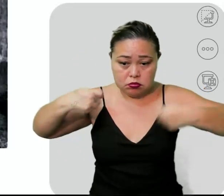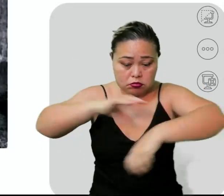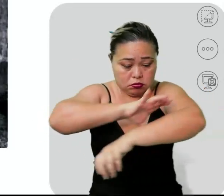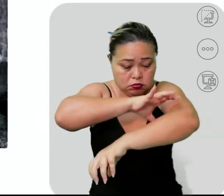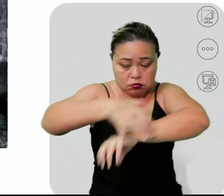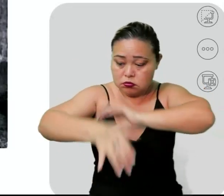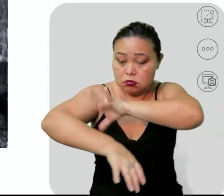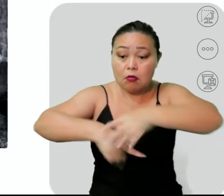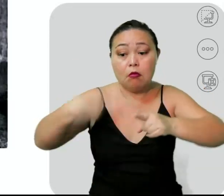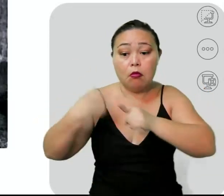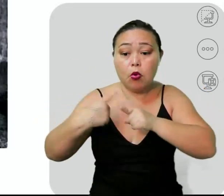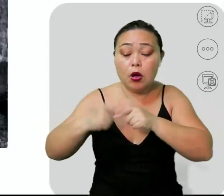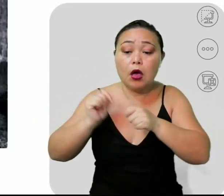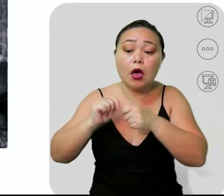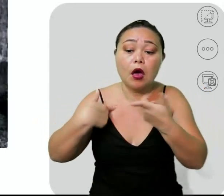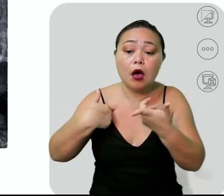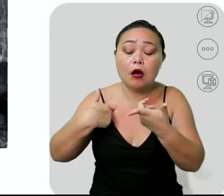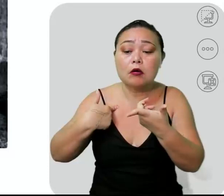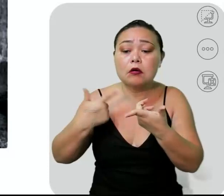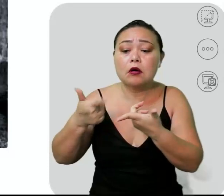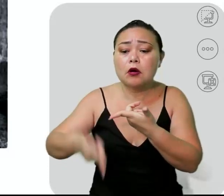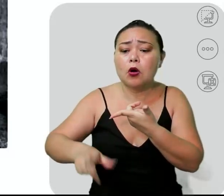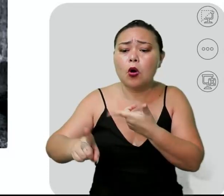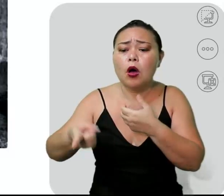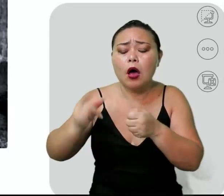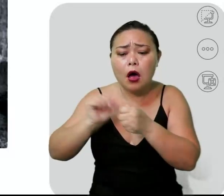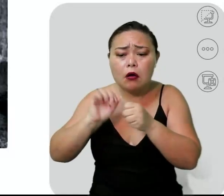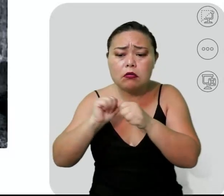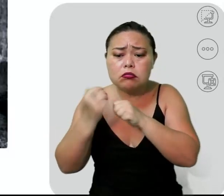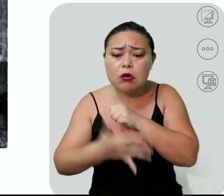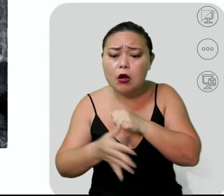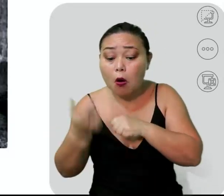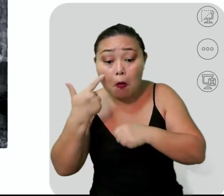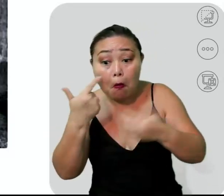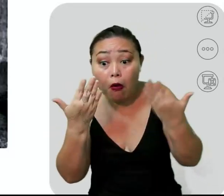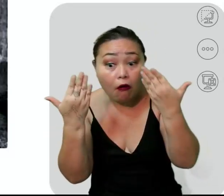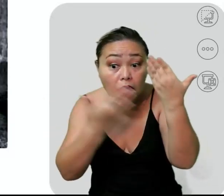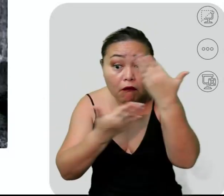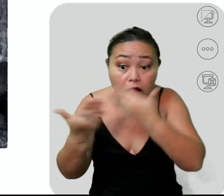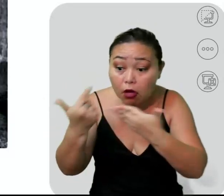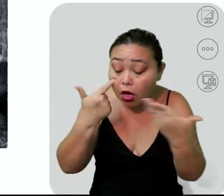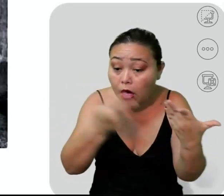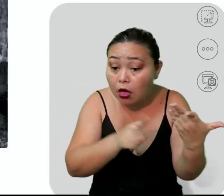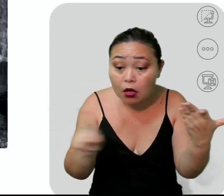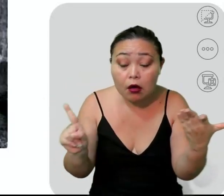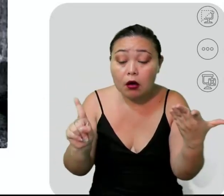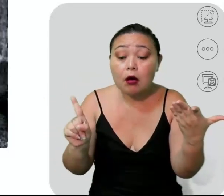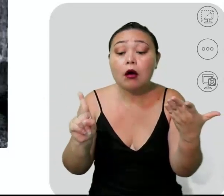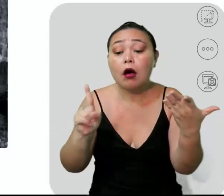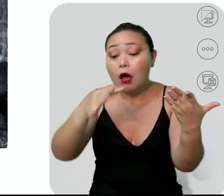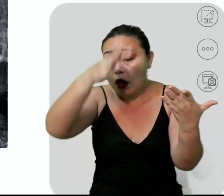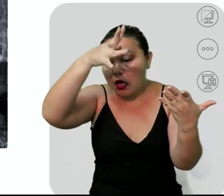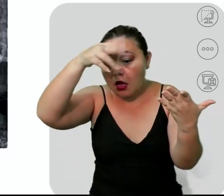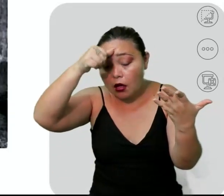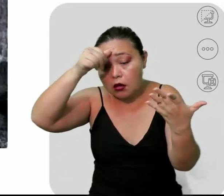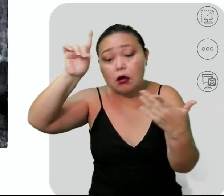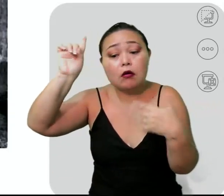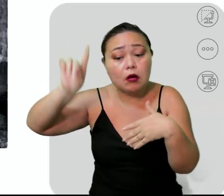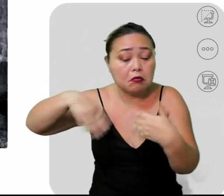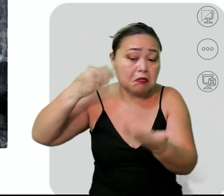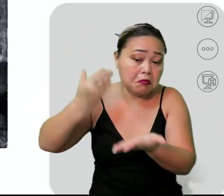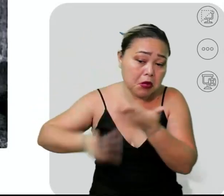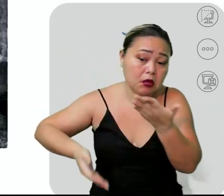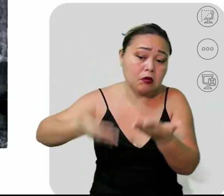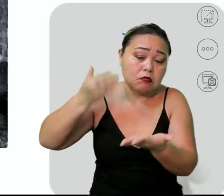ensacado, porque estava se tratando com um vírus invisível. E Manaus foi a capital que mais